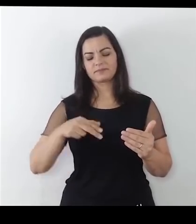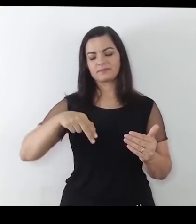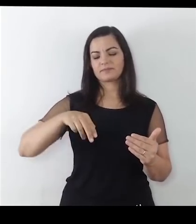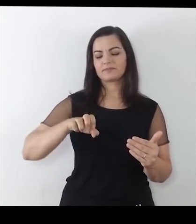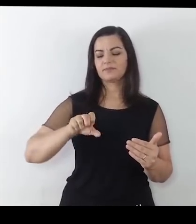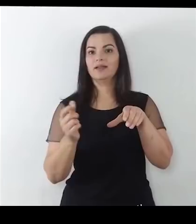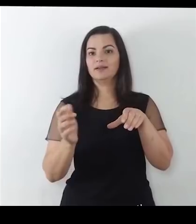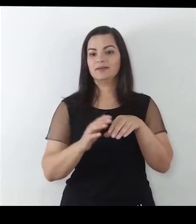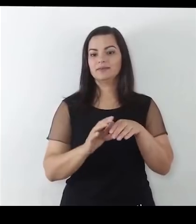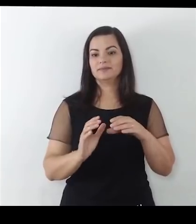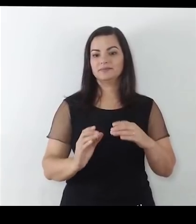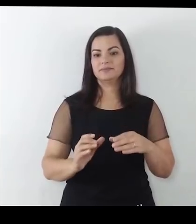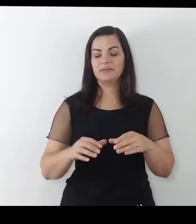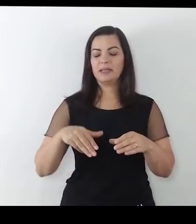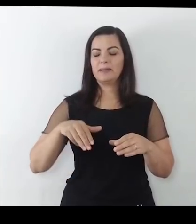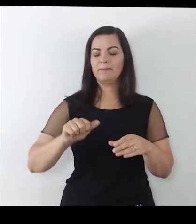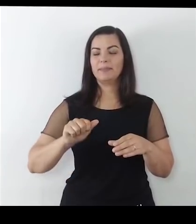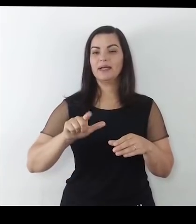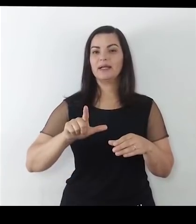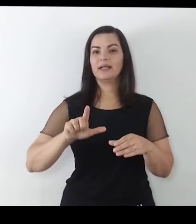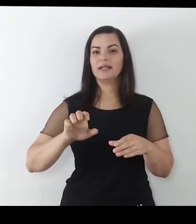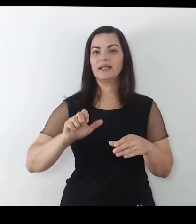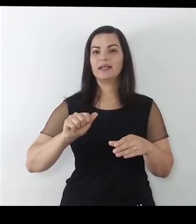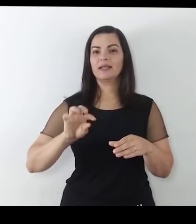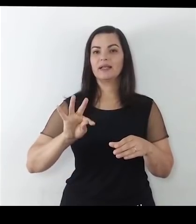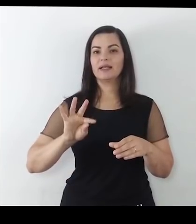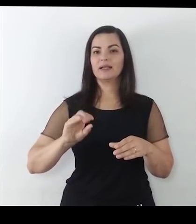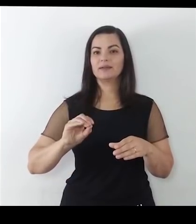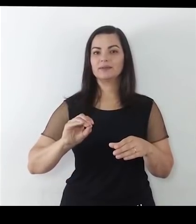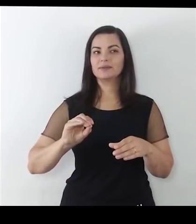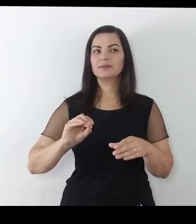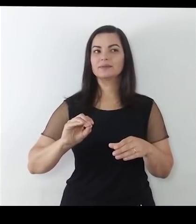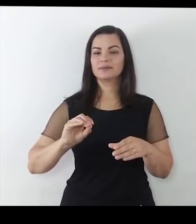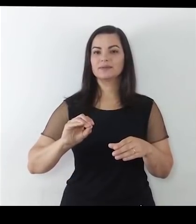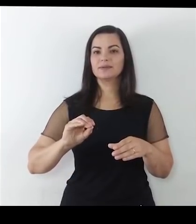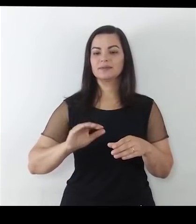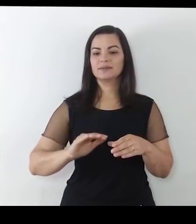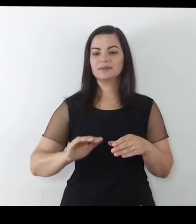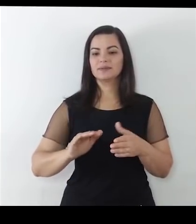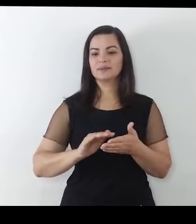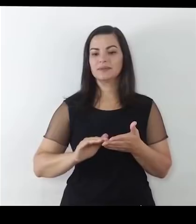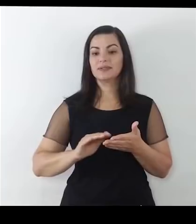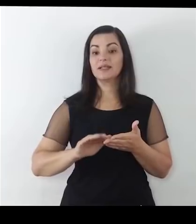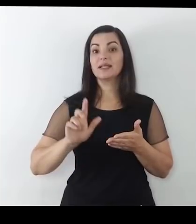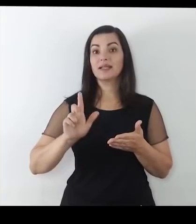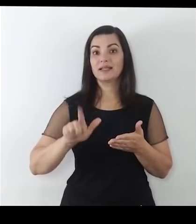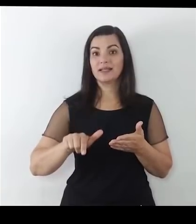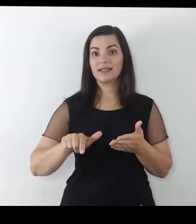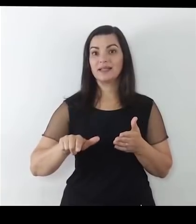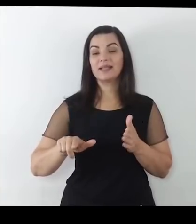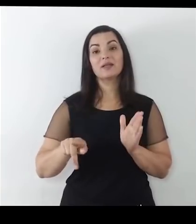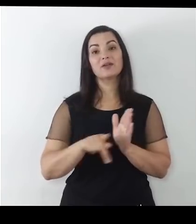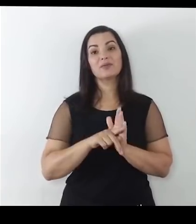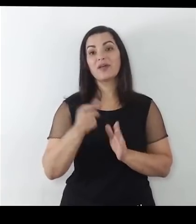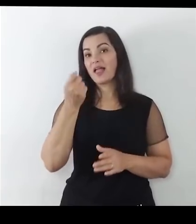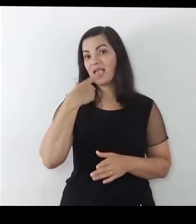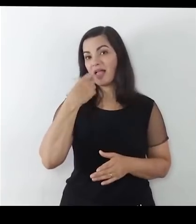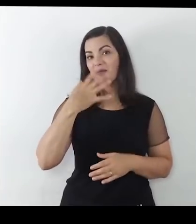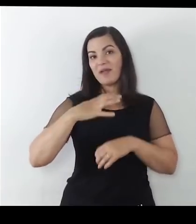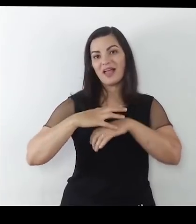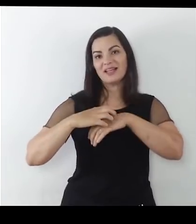geral pode causar esses problemas e por isso esse índice que eu te contei ainda é bem alto.